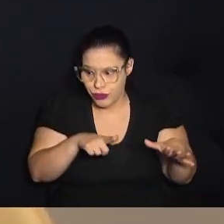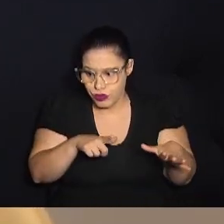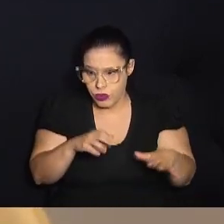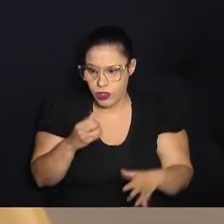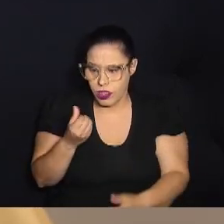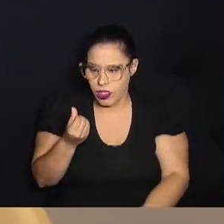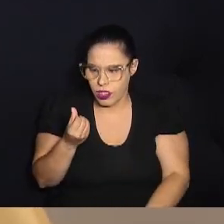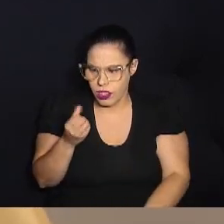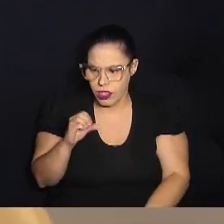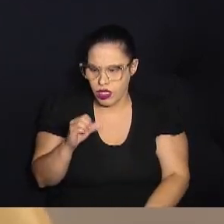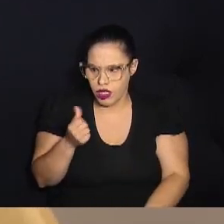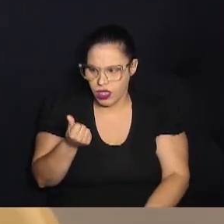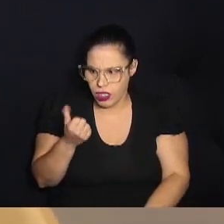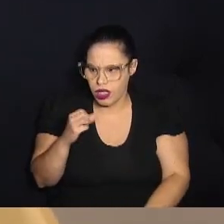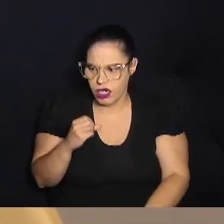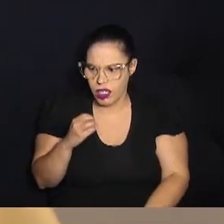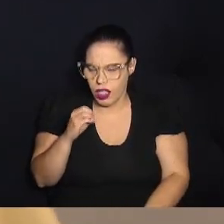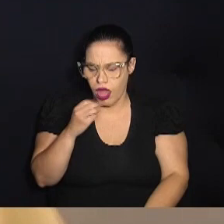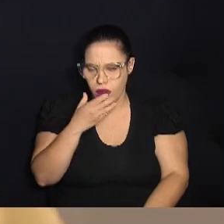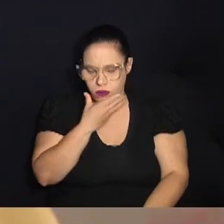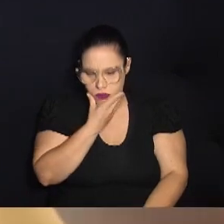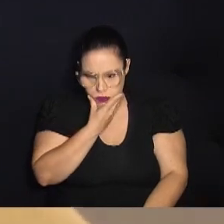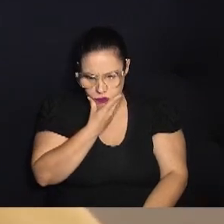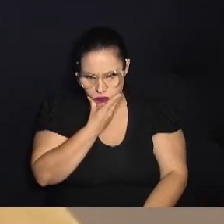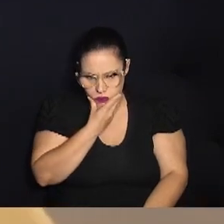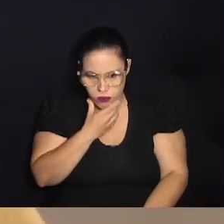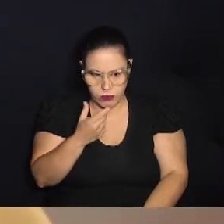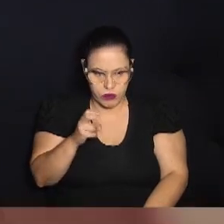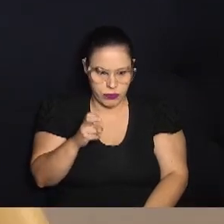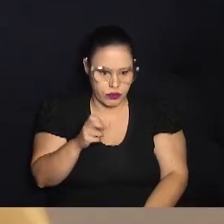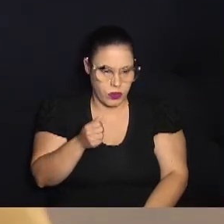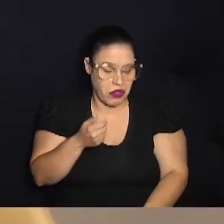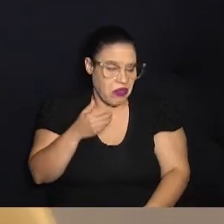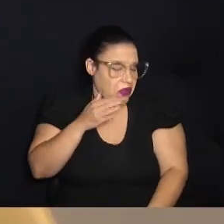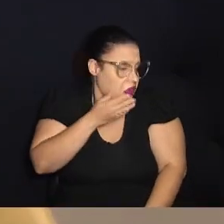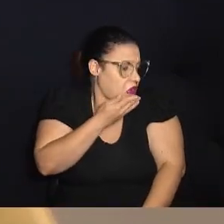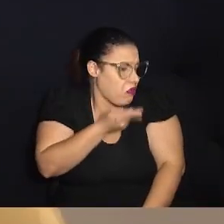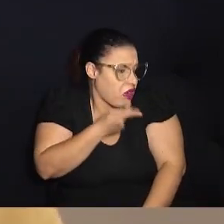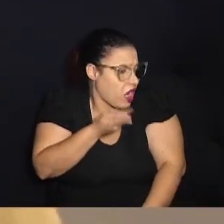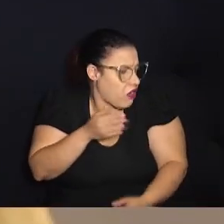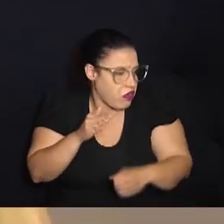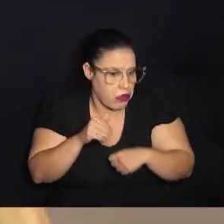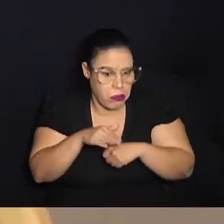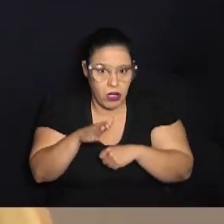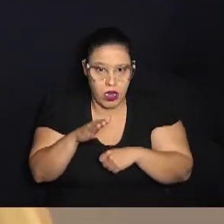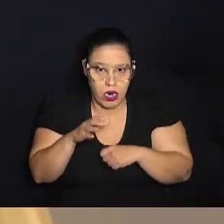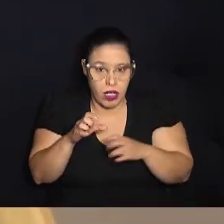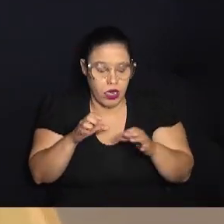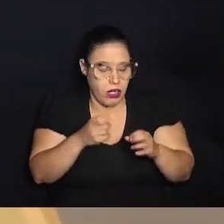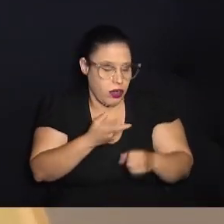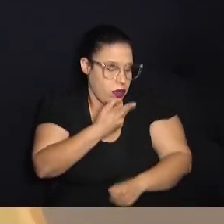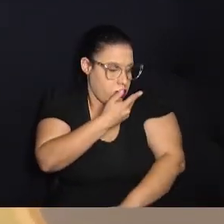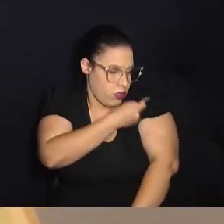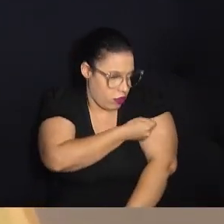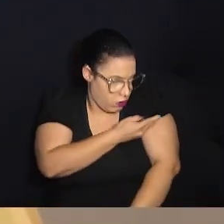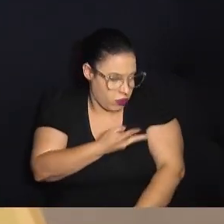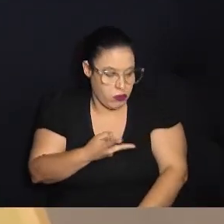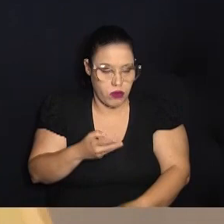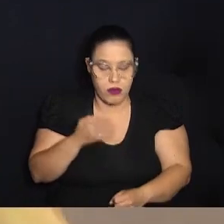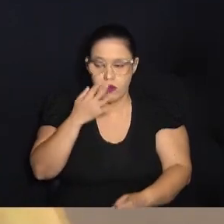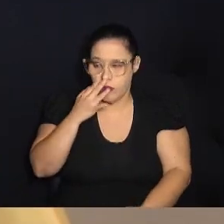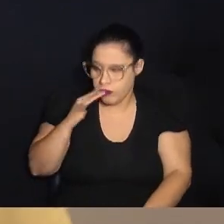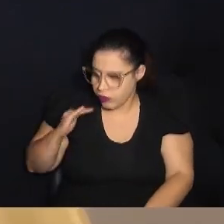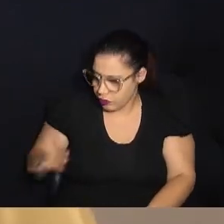eram 160 casos, né? E de uma coisa que há 25 anos nem se falava mais. Então, pensar no calendário vacinal dessas